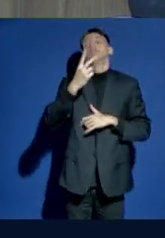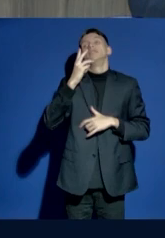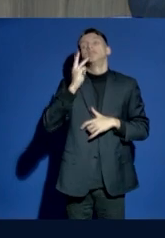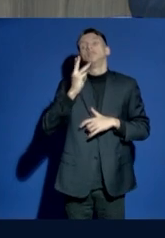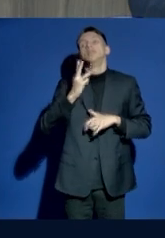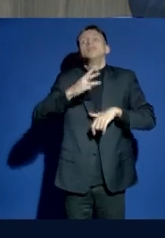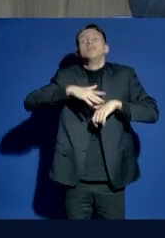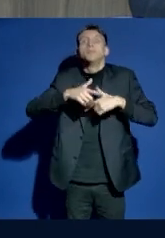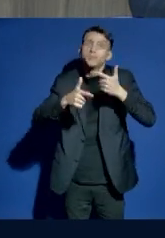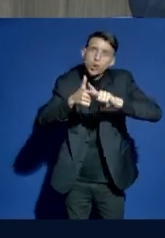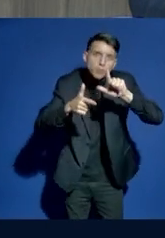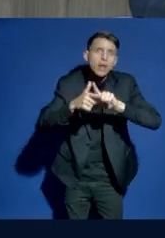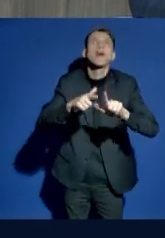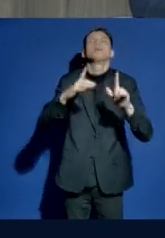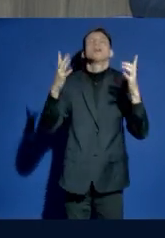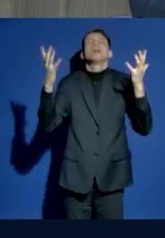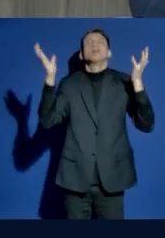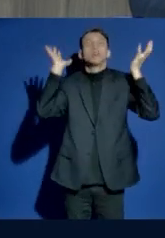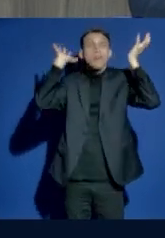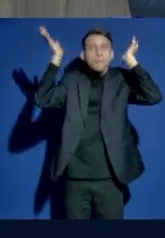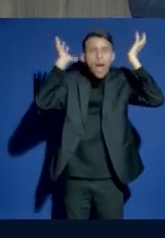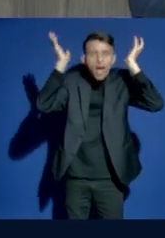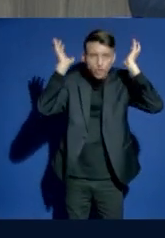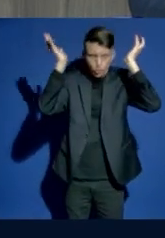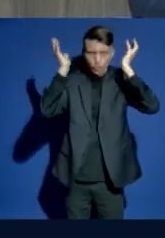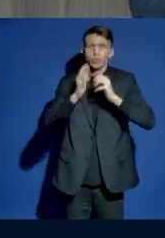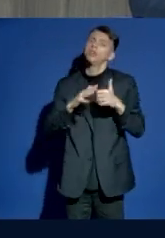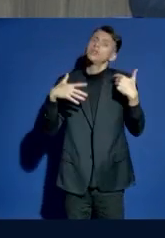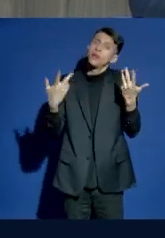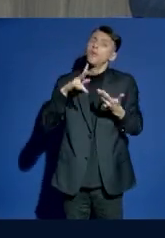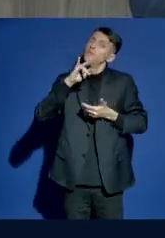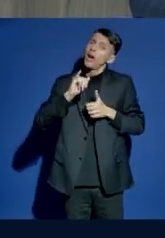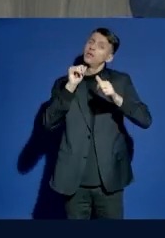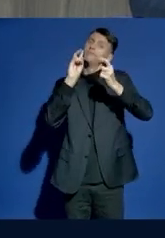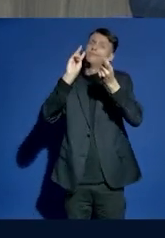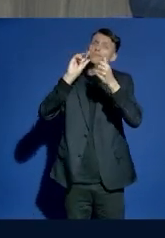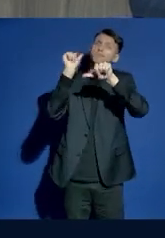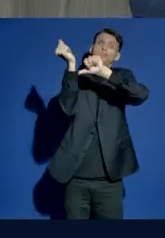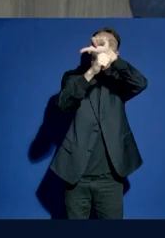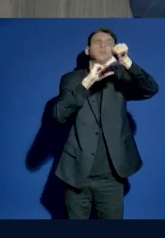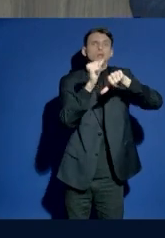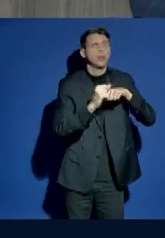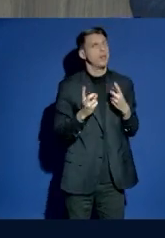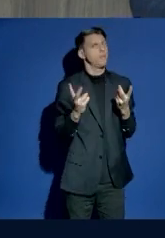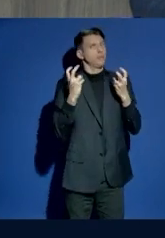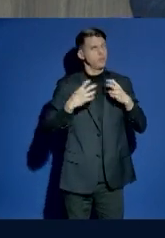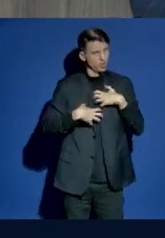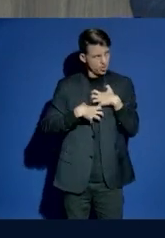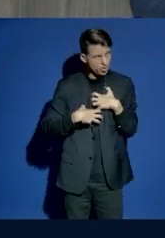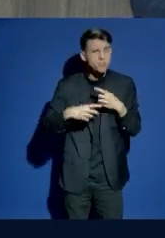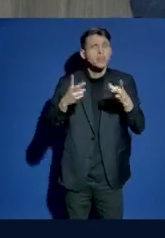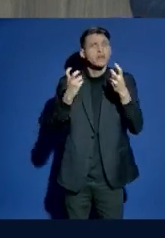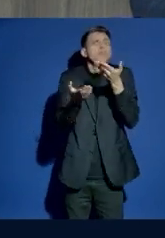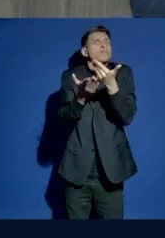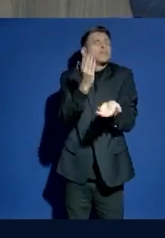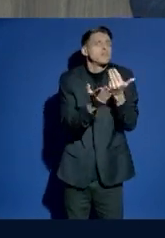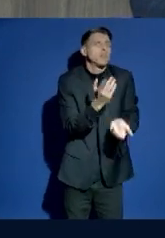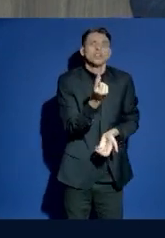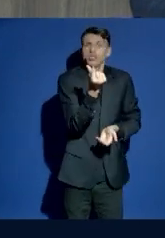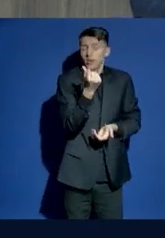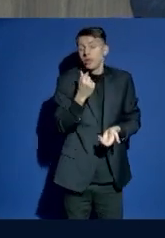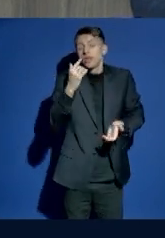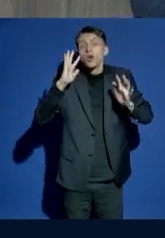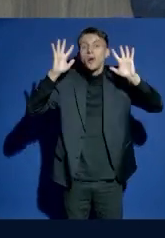vez mais problemas climáticos, né? Variações climáticas que a gente está percebendo na pele e perdendo muito dinheiro. É o caso do Rio Grande do